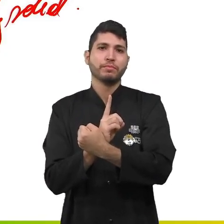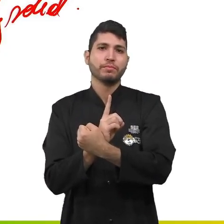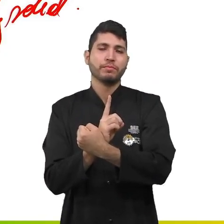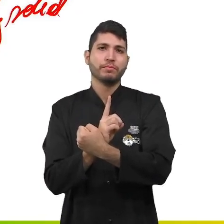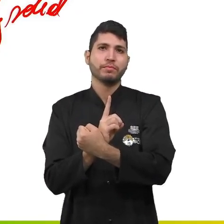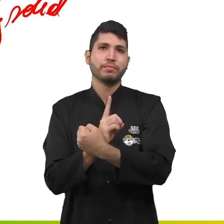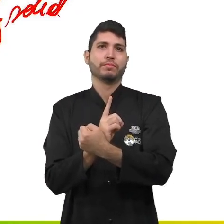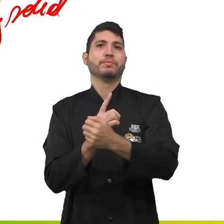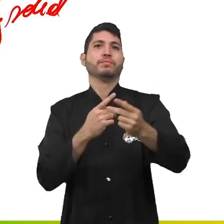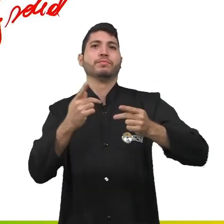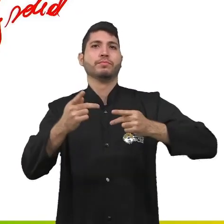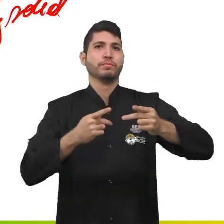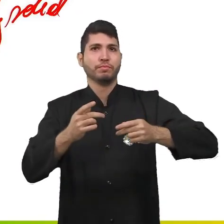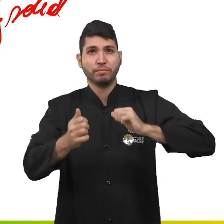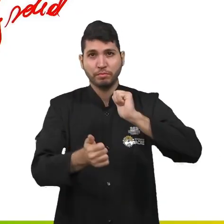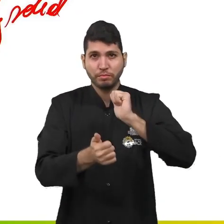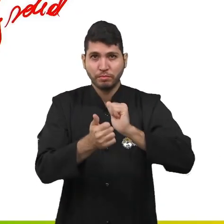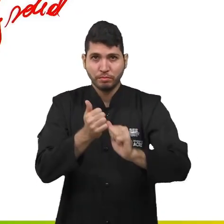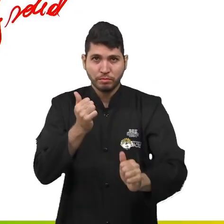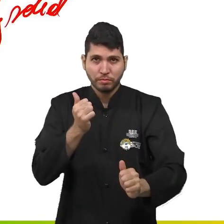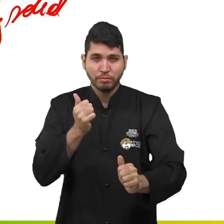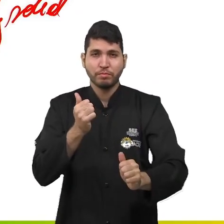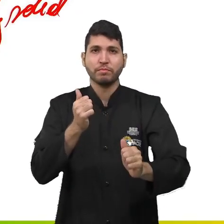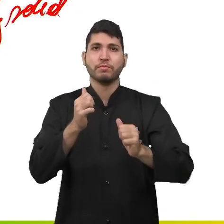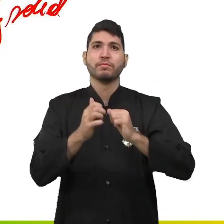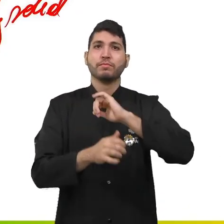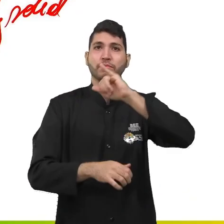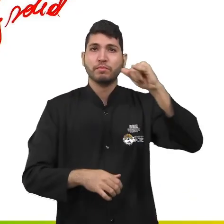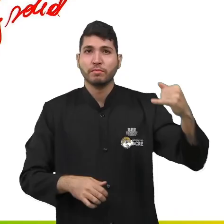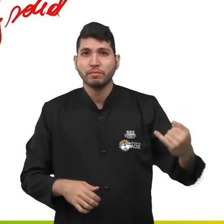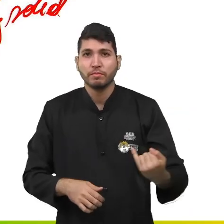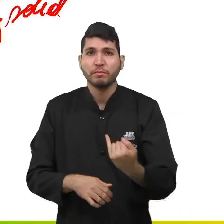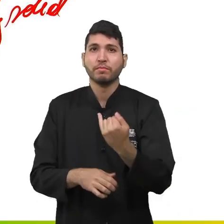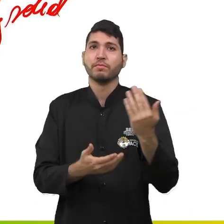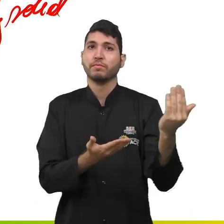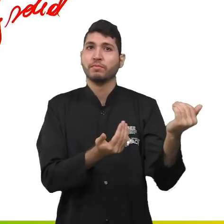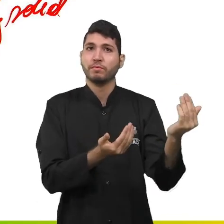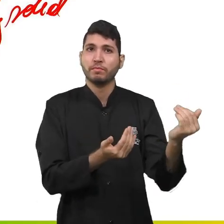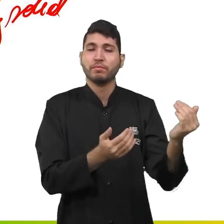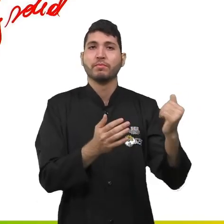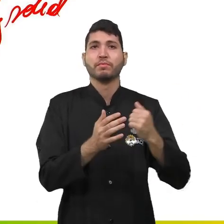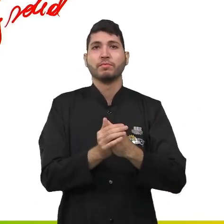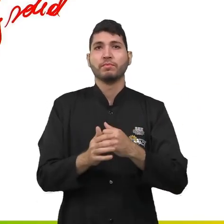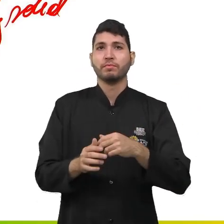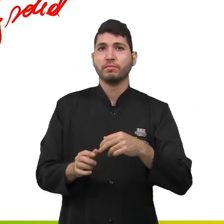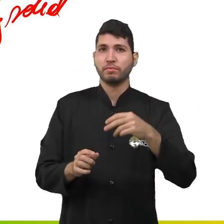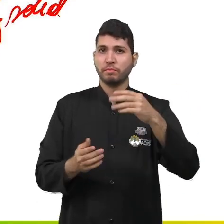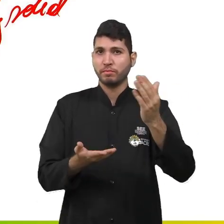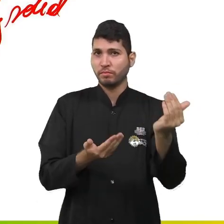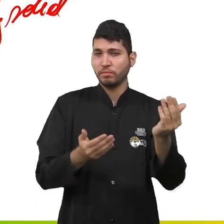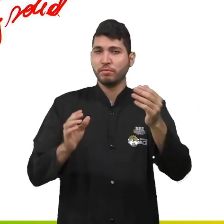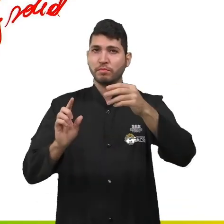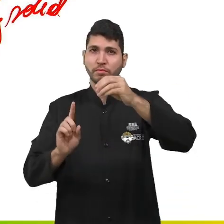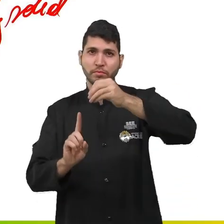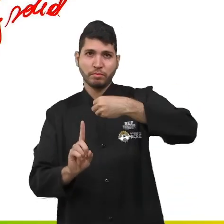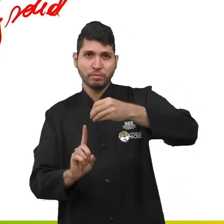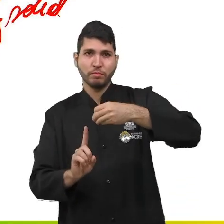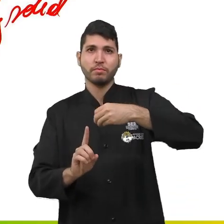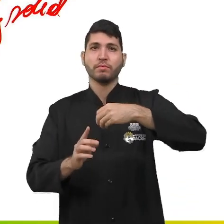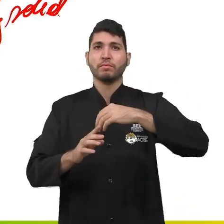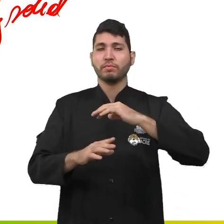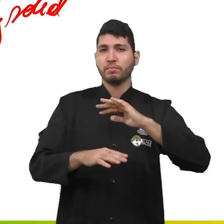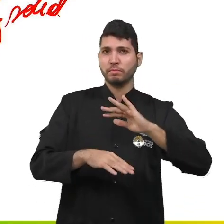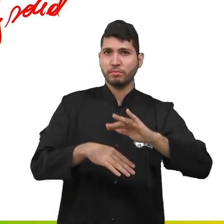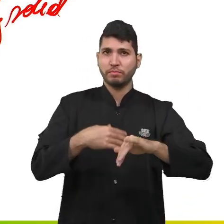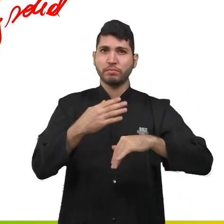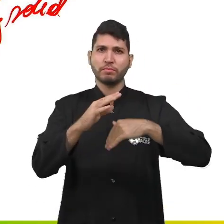Logo, programas esportivos fornecem oportunidade para jovens em situação de vulnerabilidade, ajudando-os a